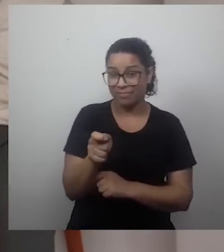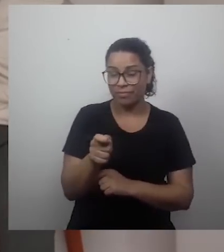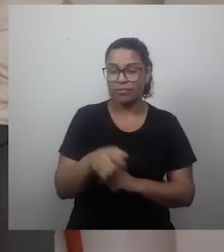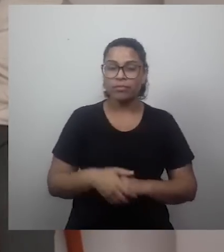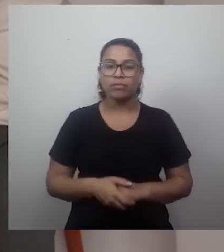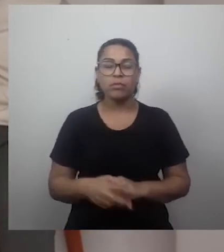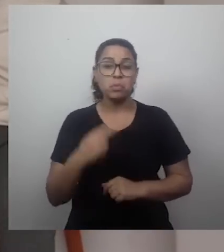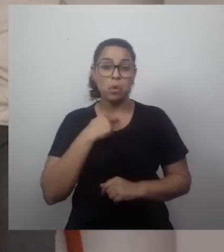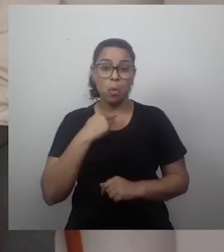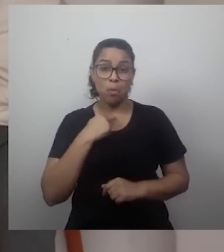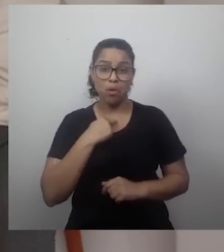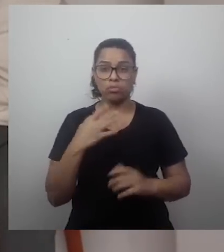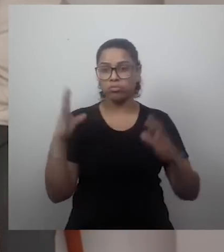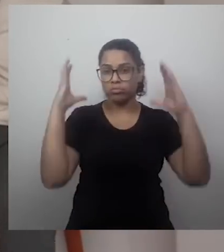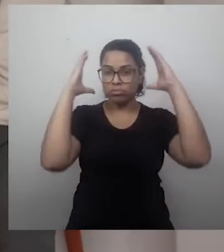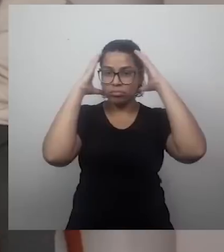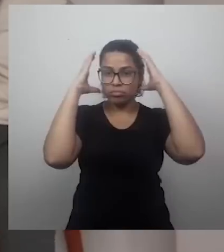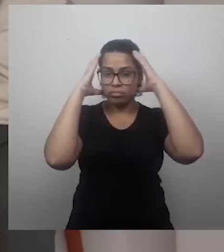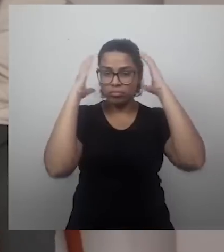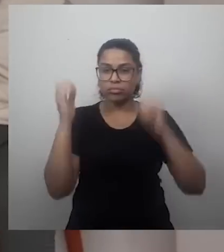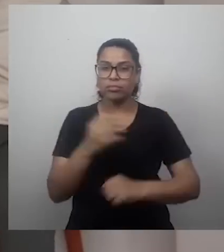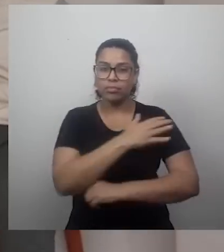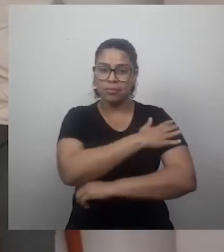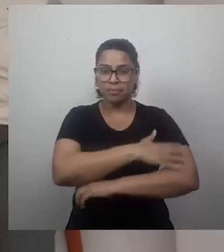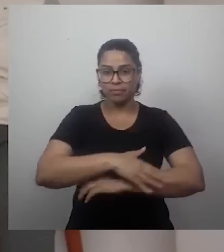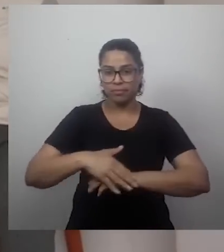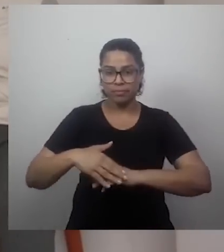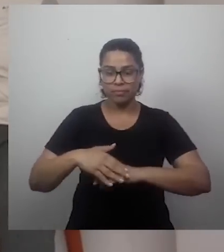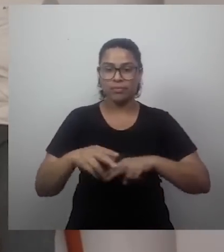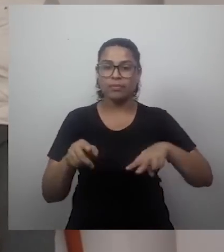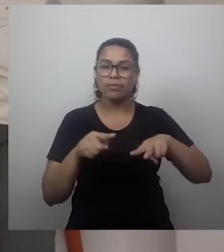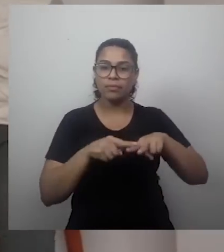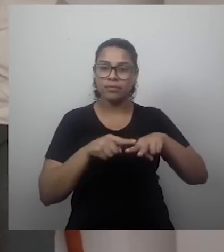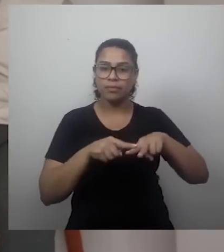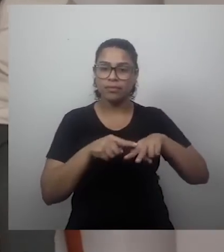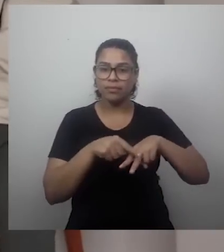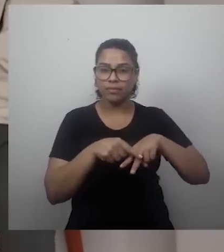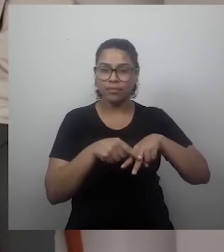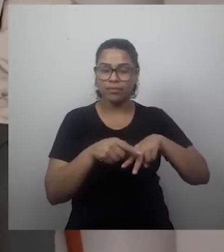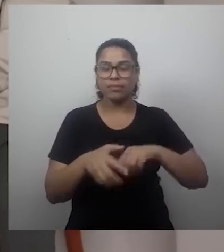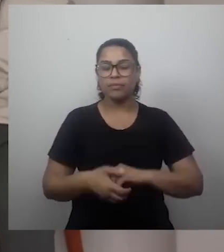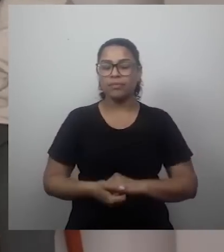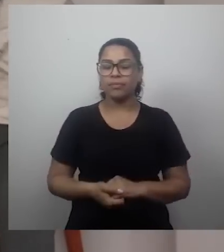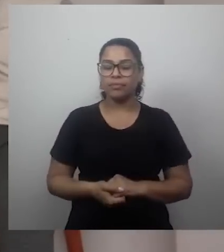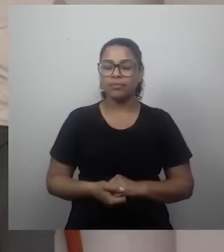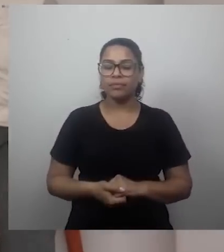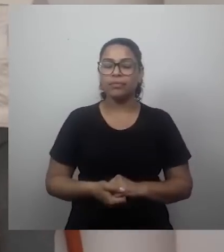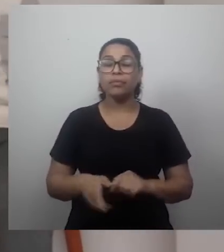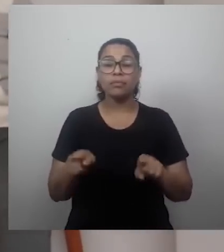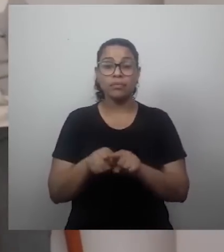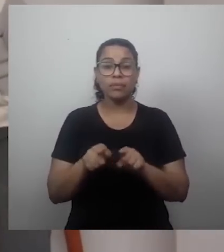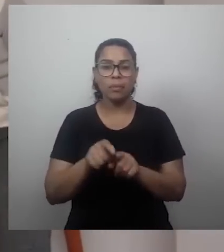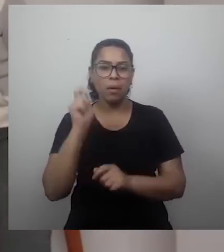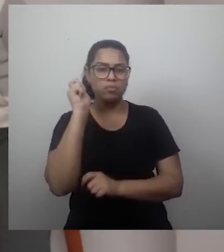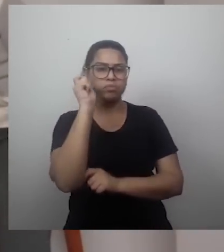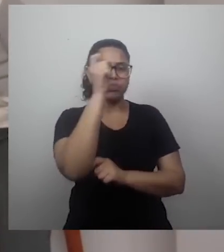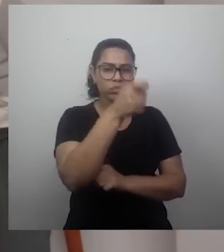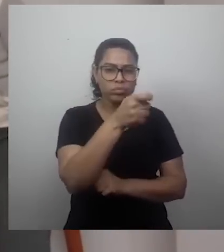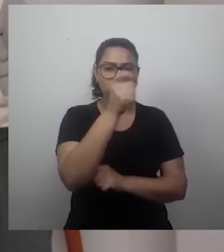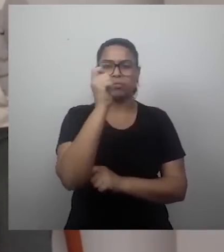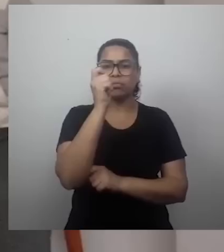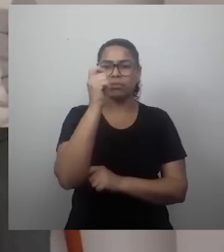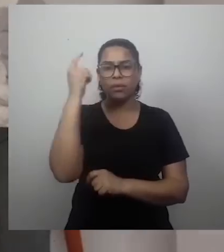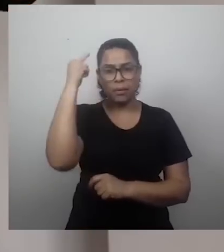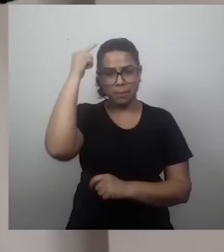Não vale as pontuações na cabeça, braços e pernas. E ataques realizados de cima